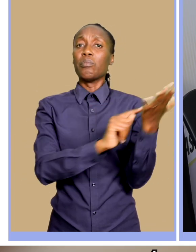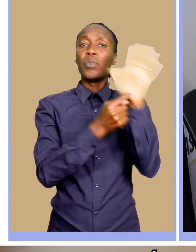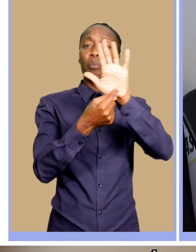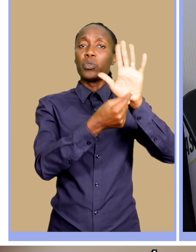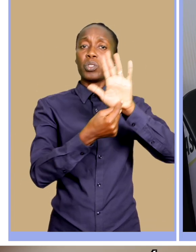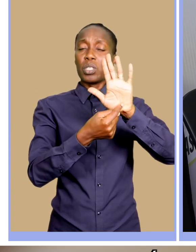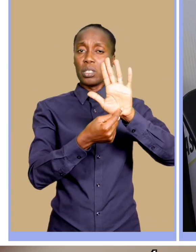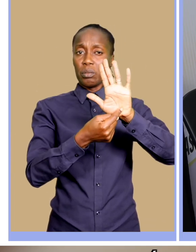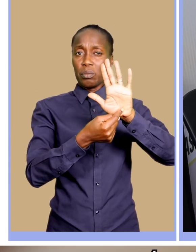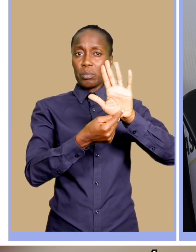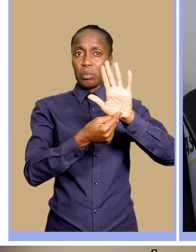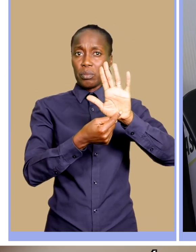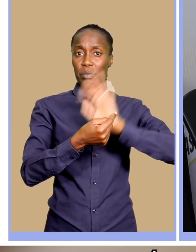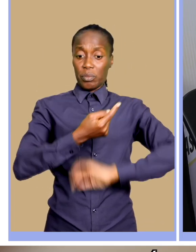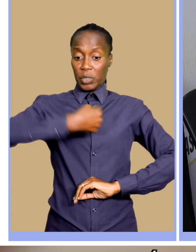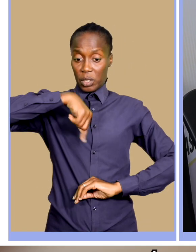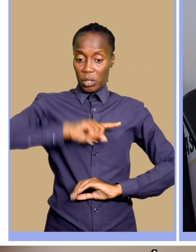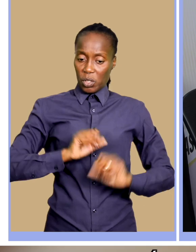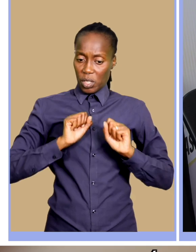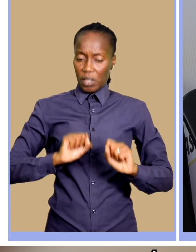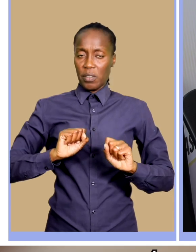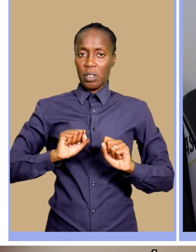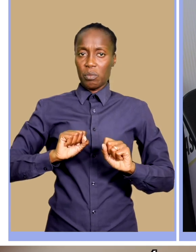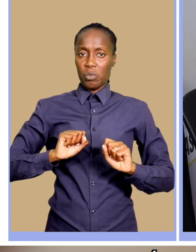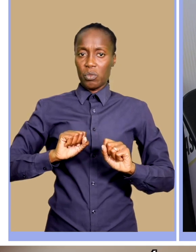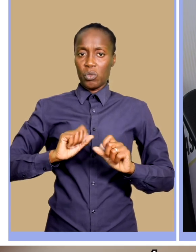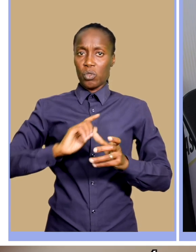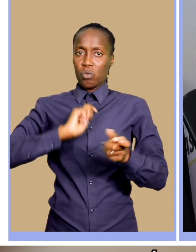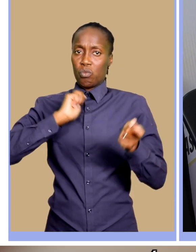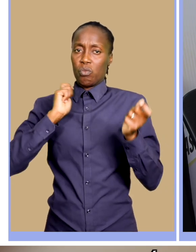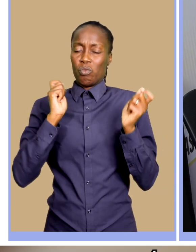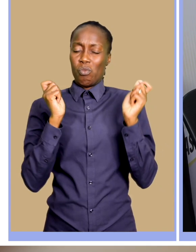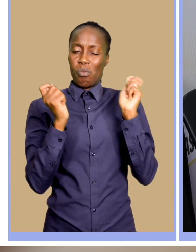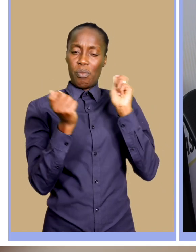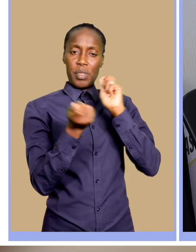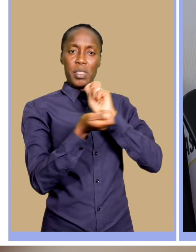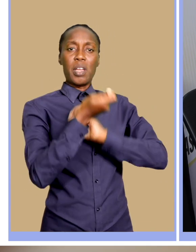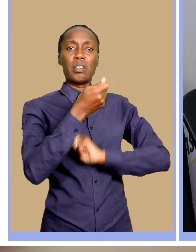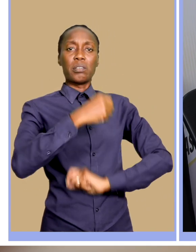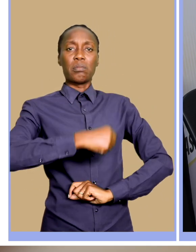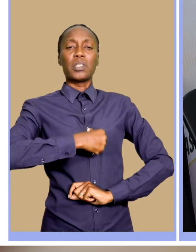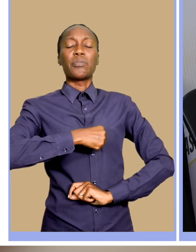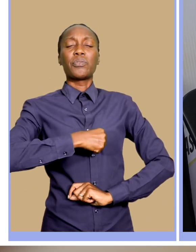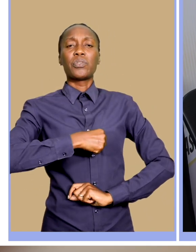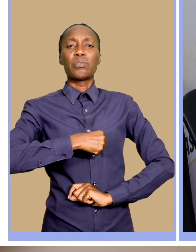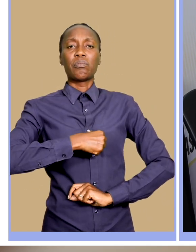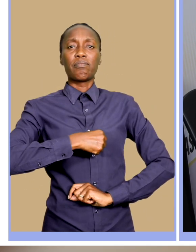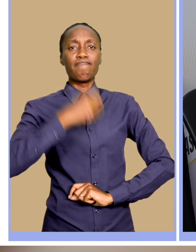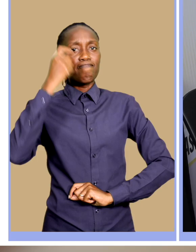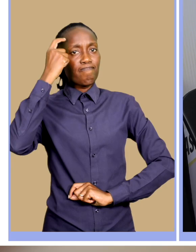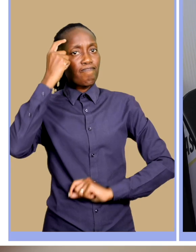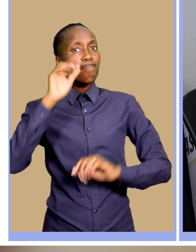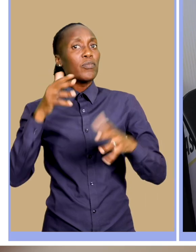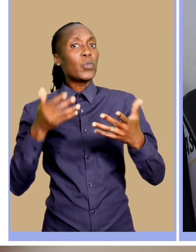calhar, que nós temos que mudar essa consciência a partir de casa. Essa educação para